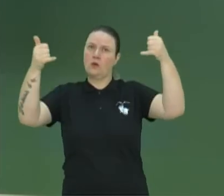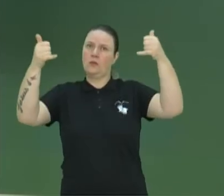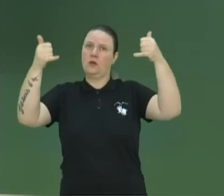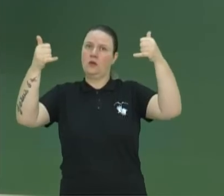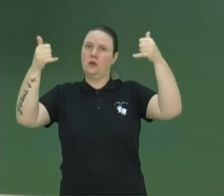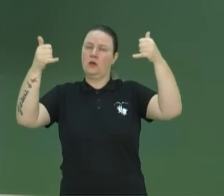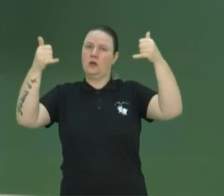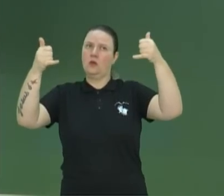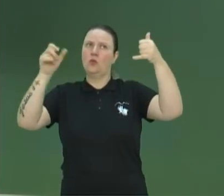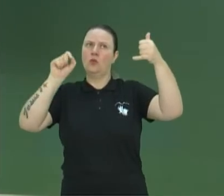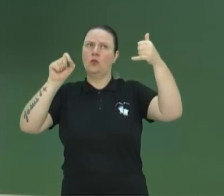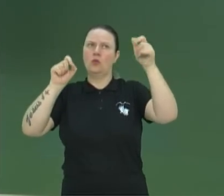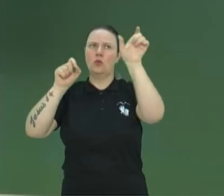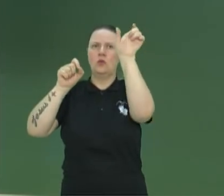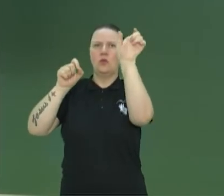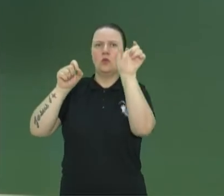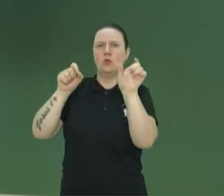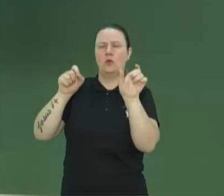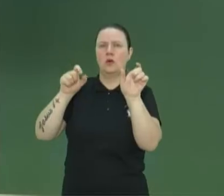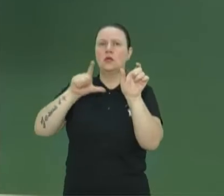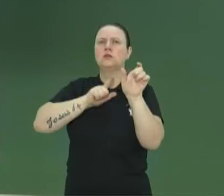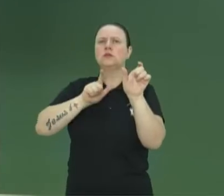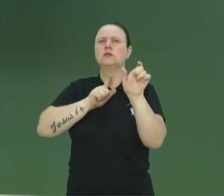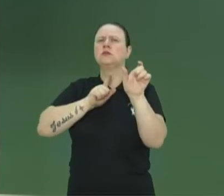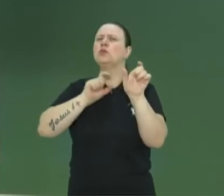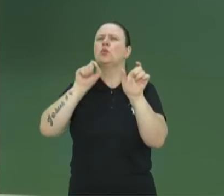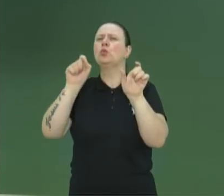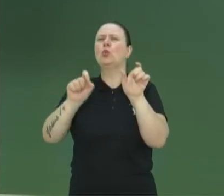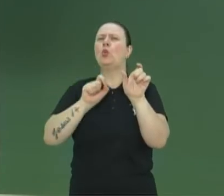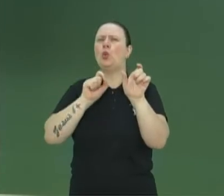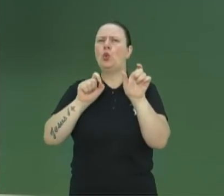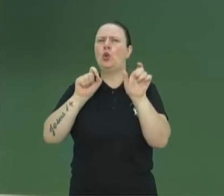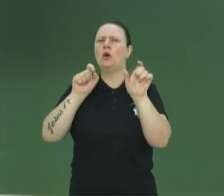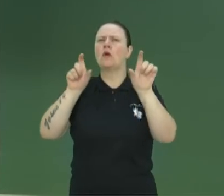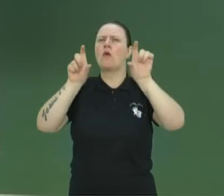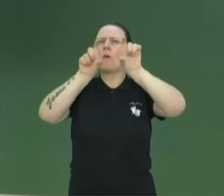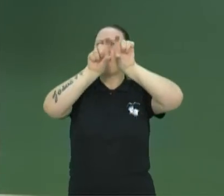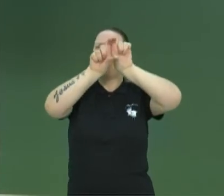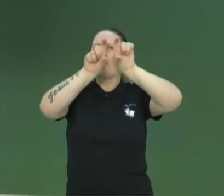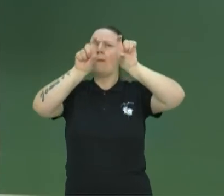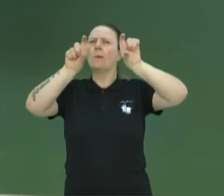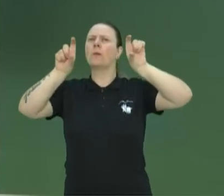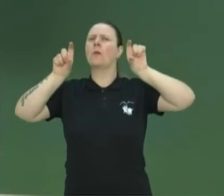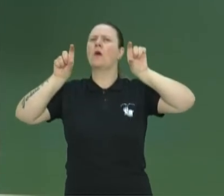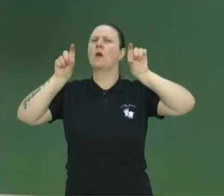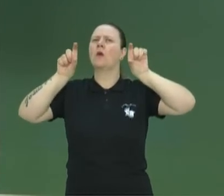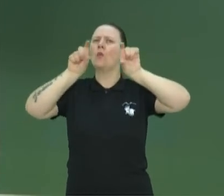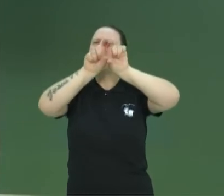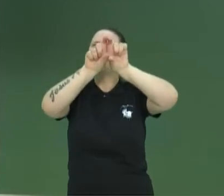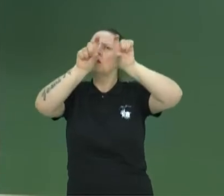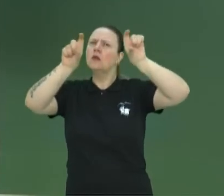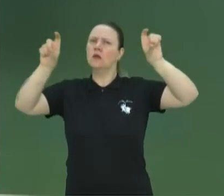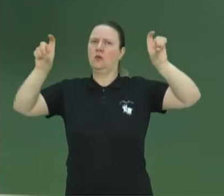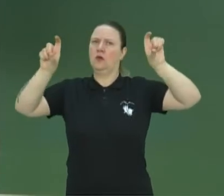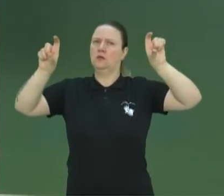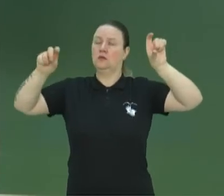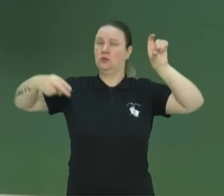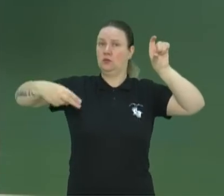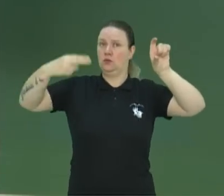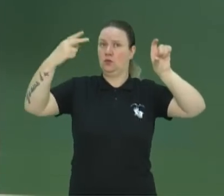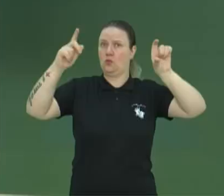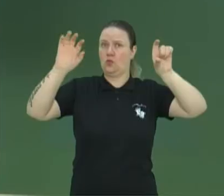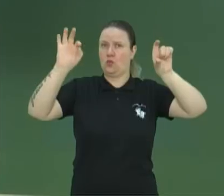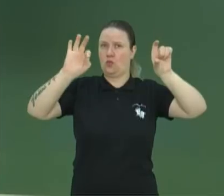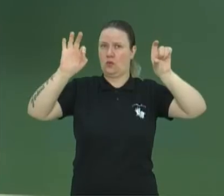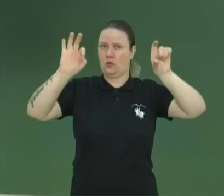coluna, eu tenho uma equação do segundo grau a princípio, né? Porque eu tenho aqui, ó, um x ao quadrado. Para se tornar uma equação, ele só está faltando sinal de